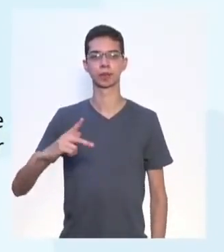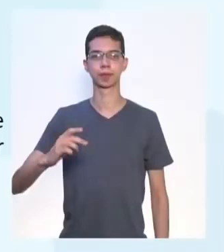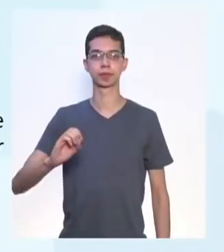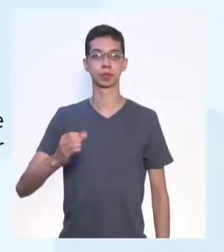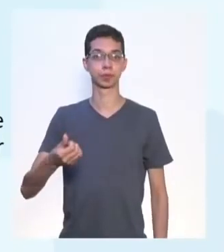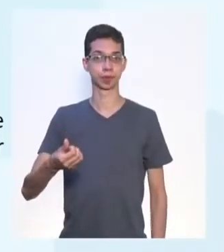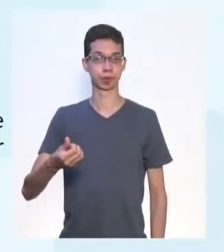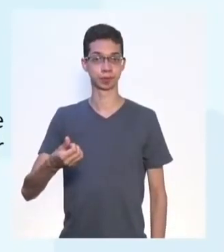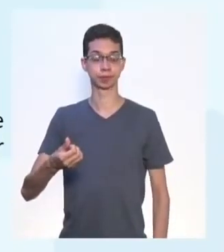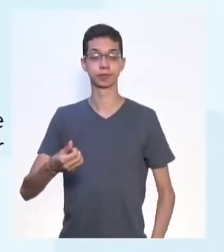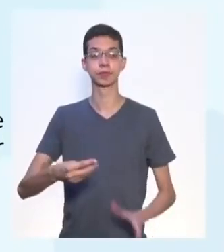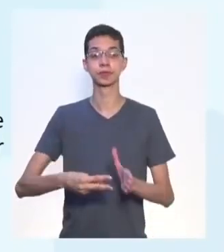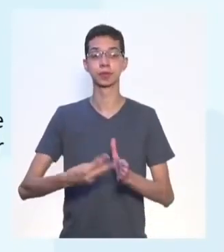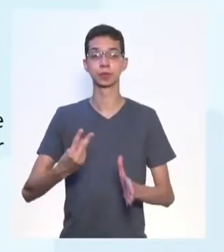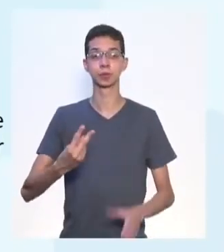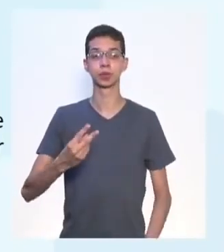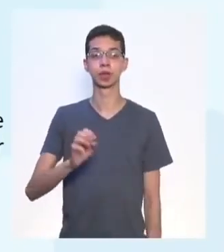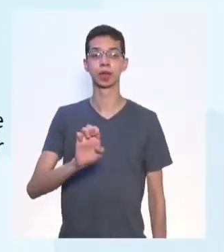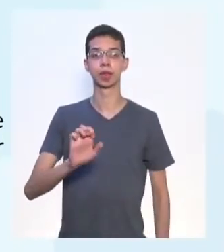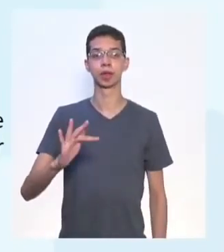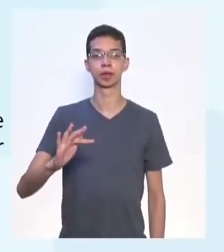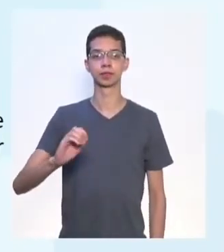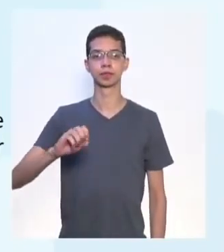EF08LP06. Segunda habilidade,